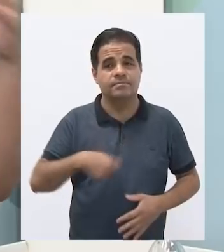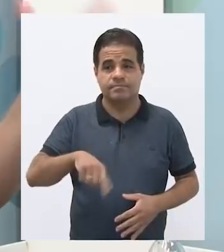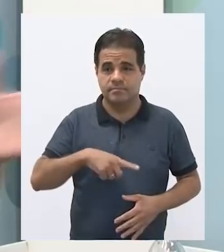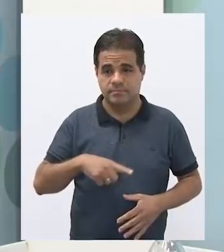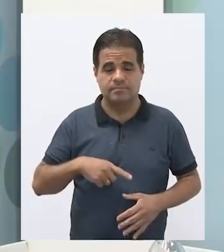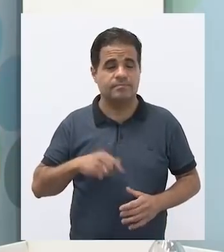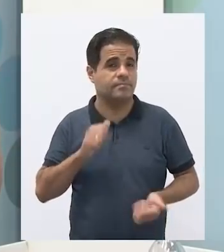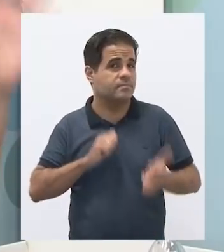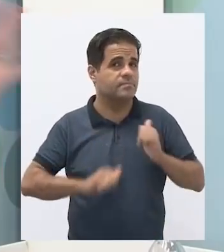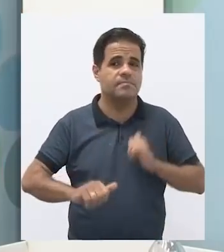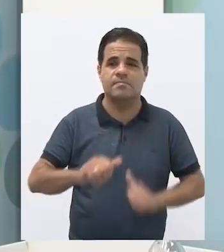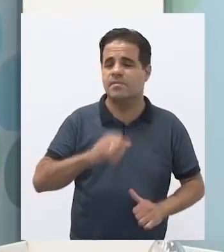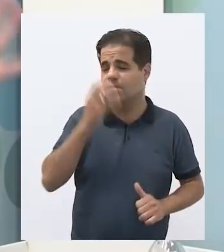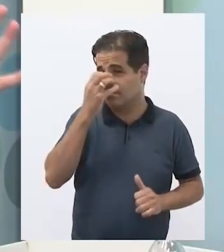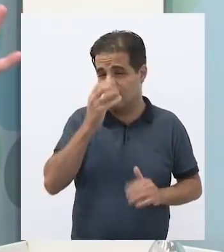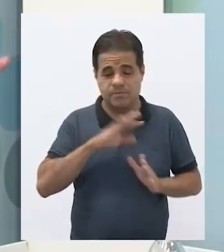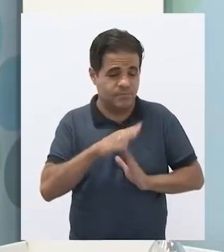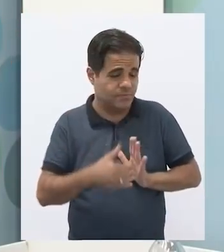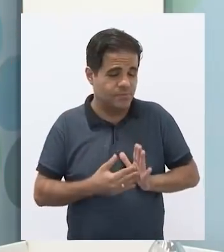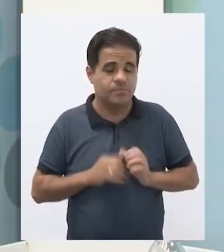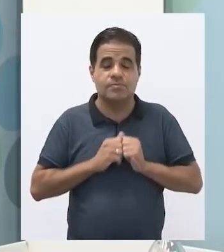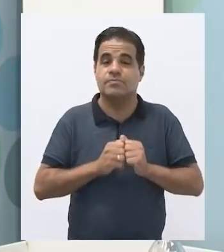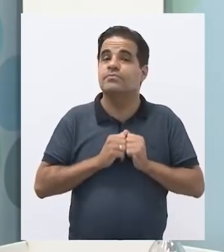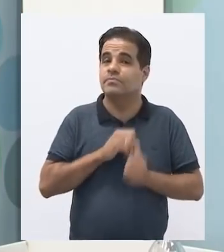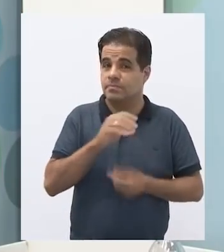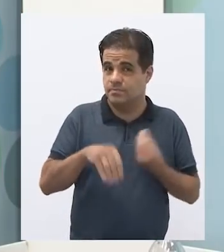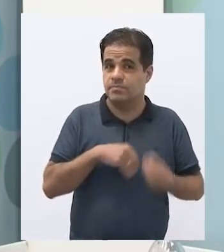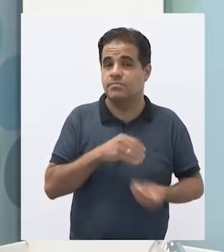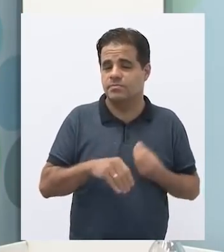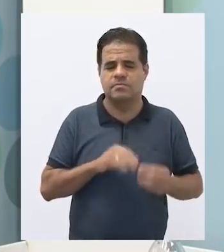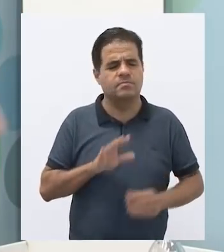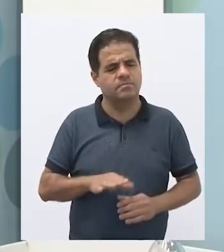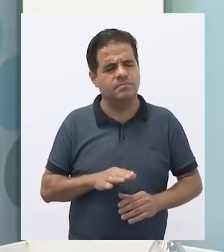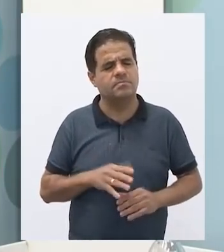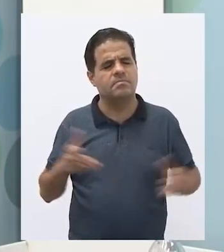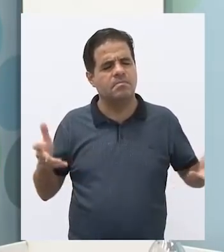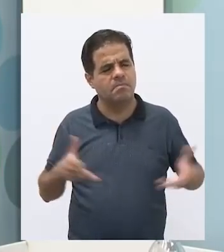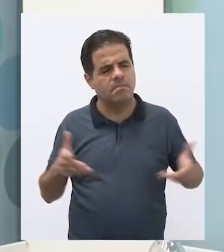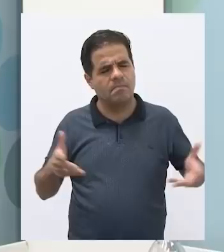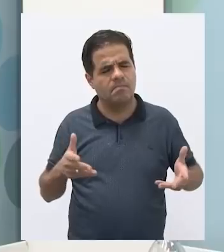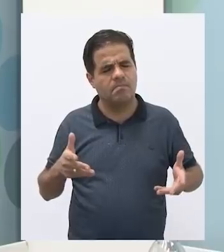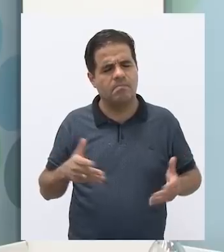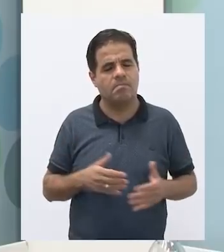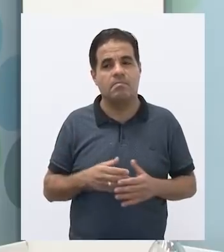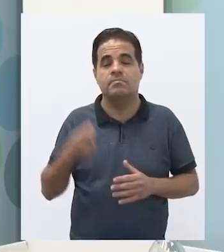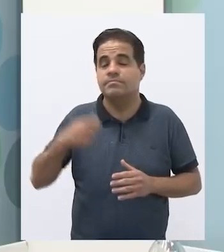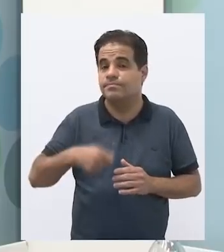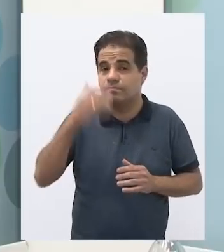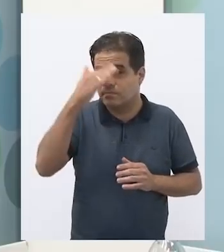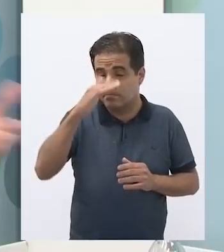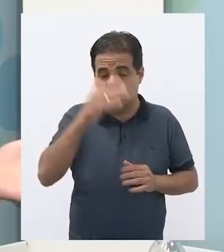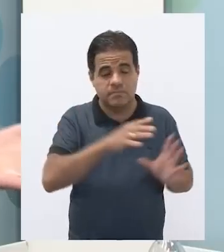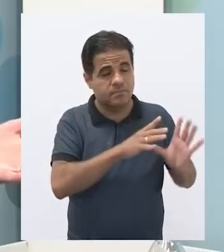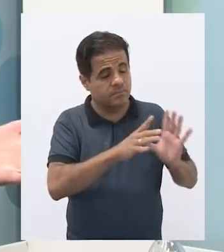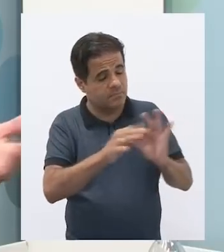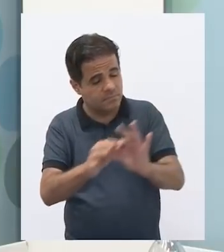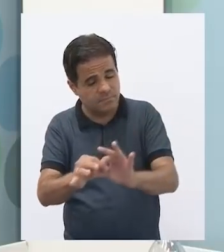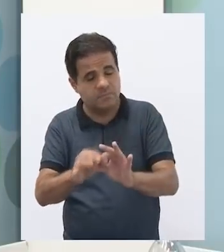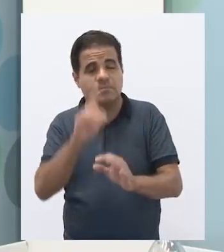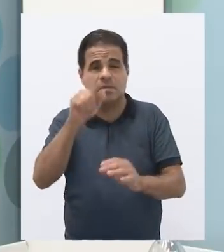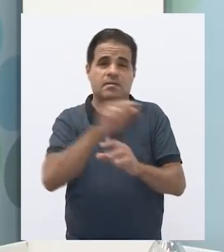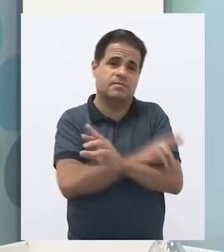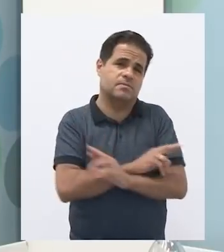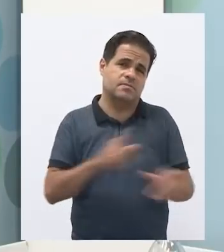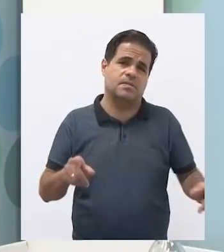ser ator, palhaço, tudo junto, né? Mas aí, agora, a gente tem que entender que o contexto é